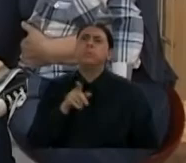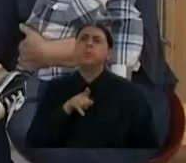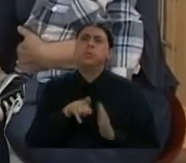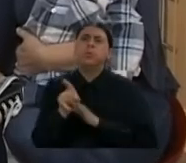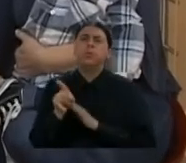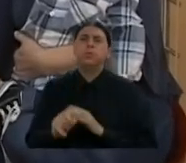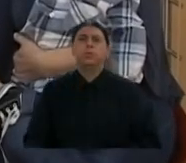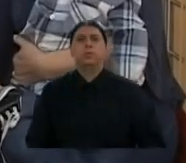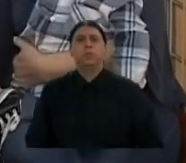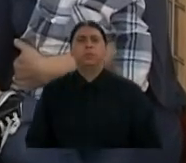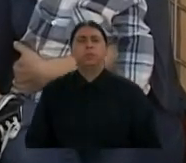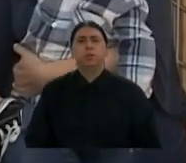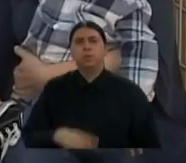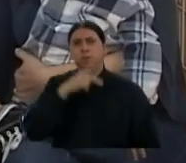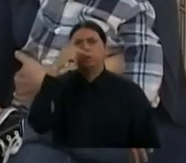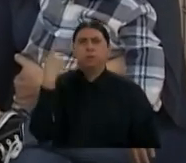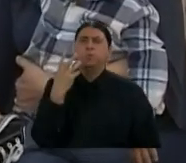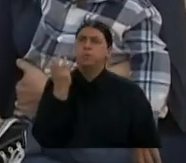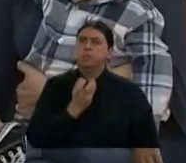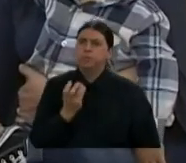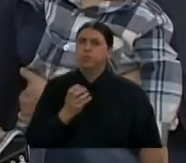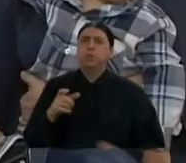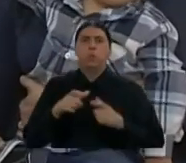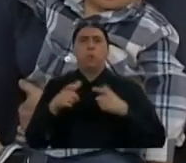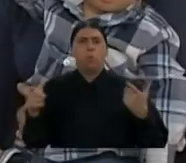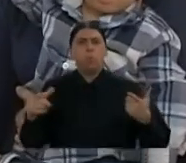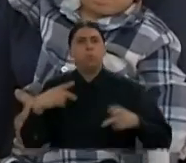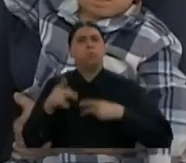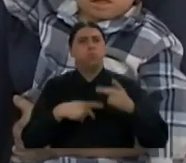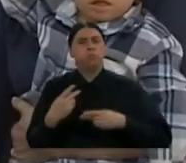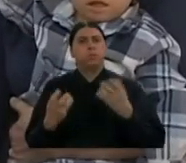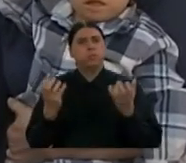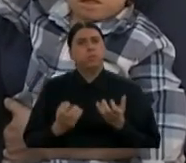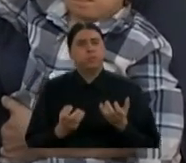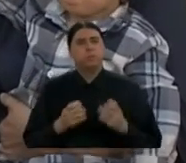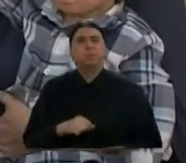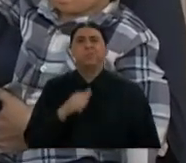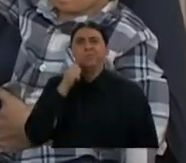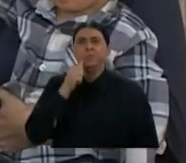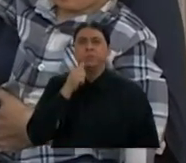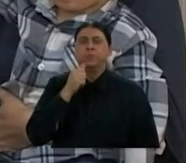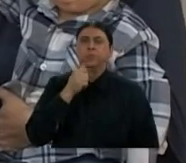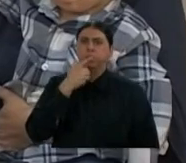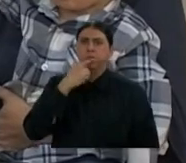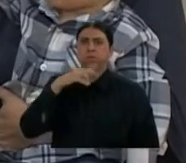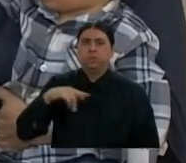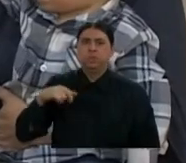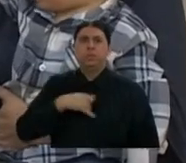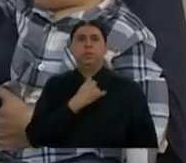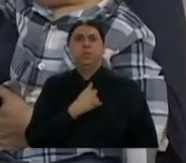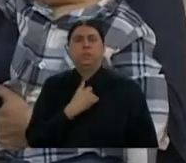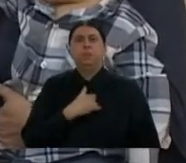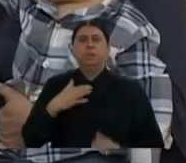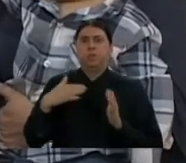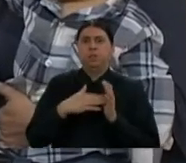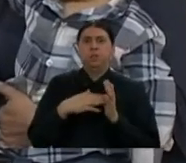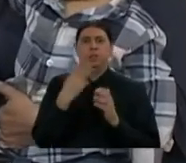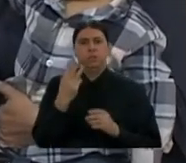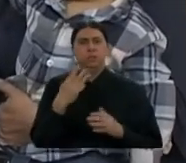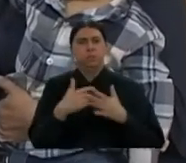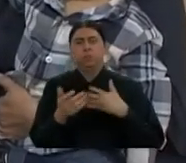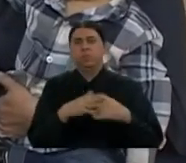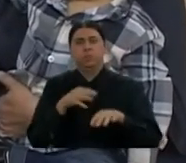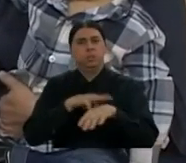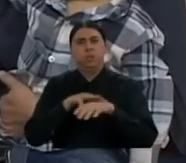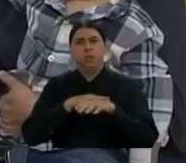perfil que eu acho que a maioria da população a menina até três anos né diferente de raça mas